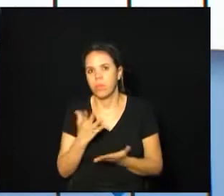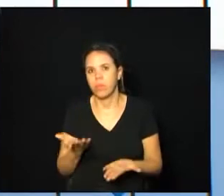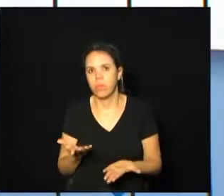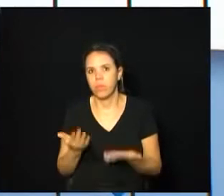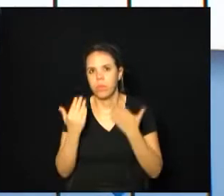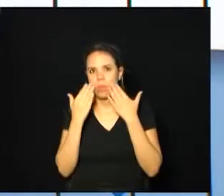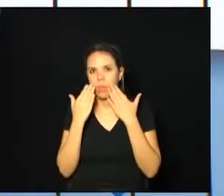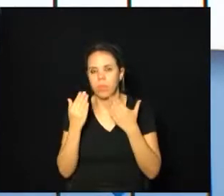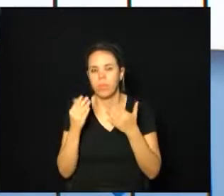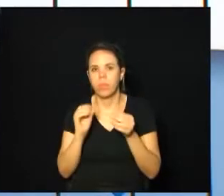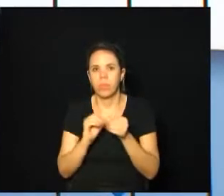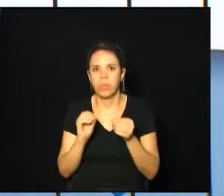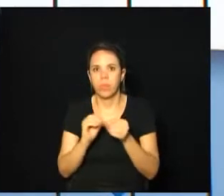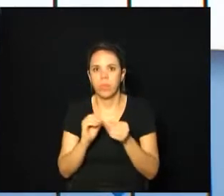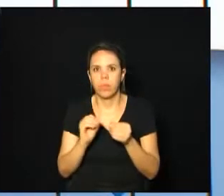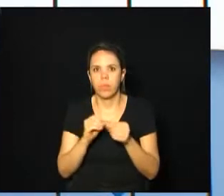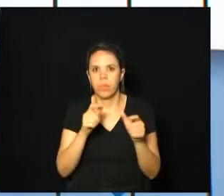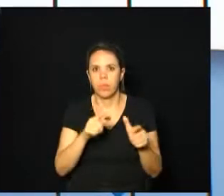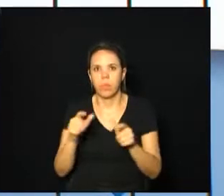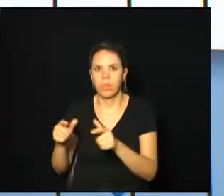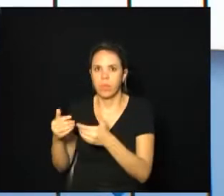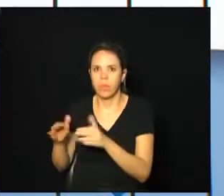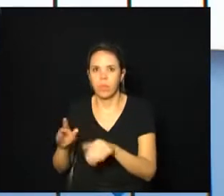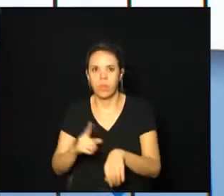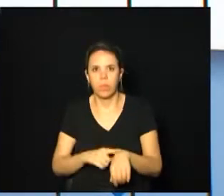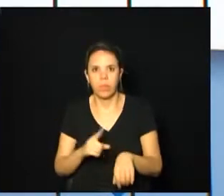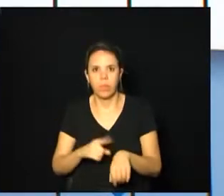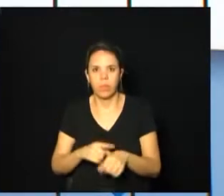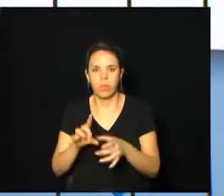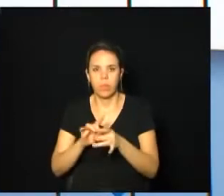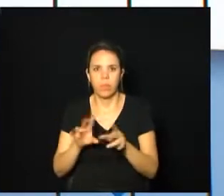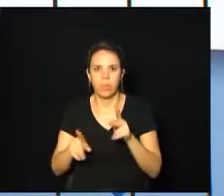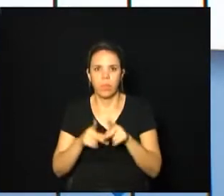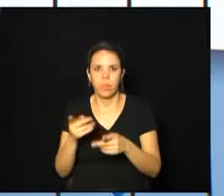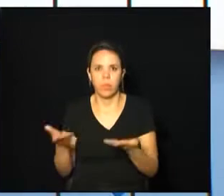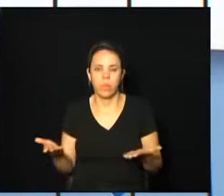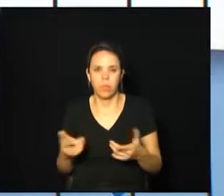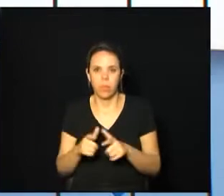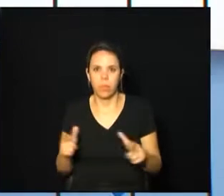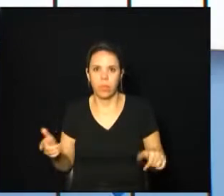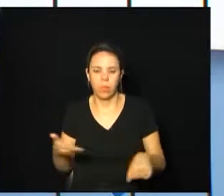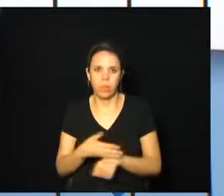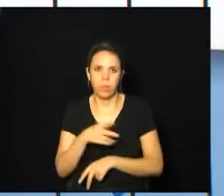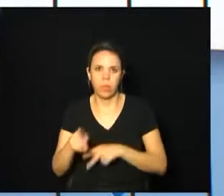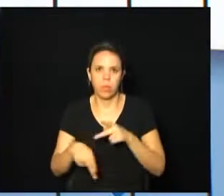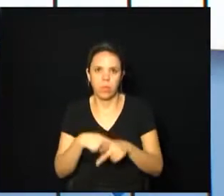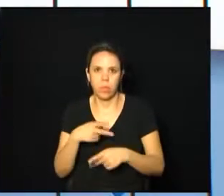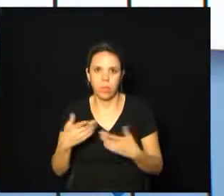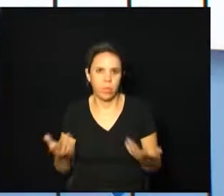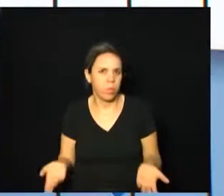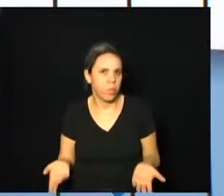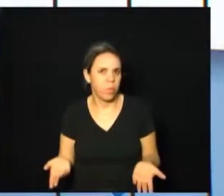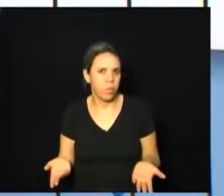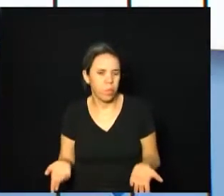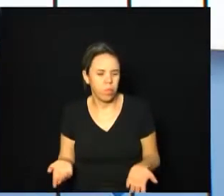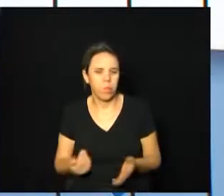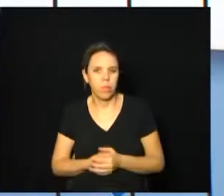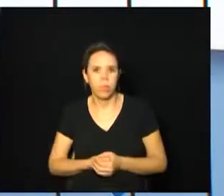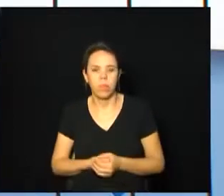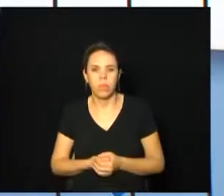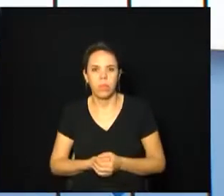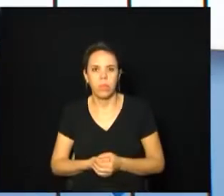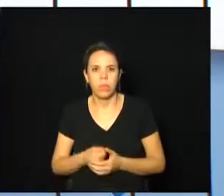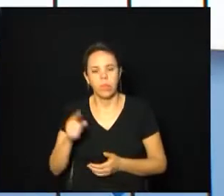a serem realizadas em local e horário que permitam ampla participação popular. Além disso,